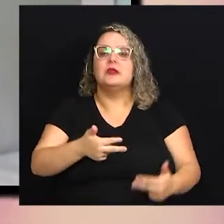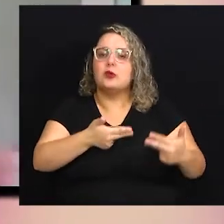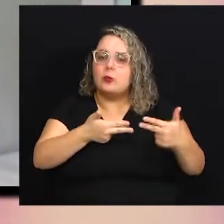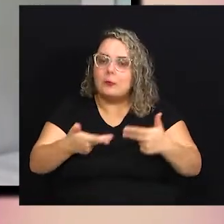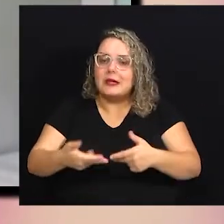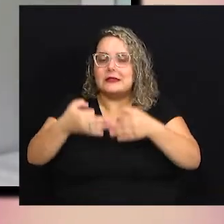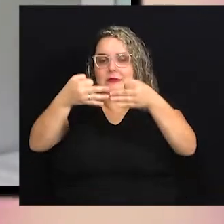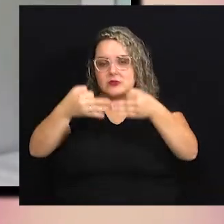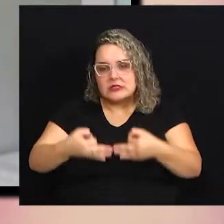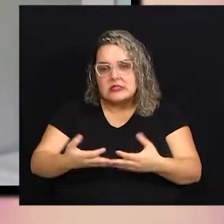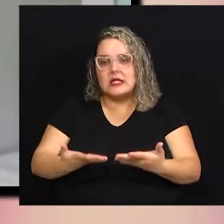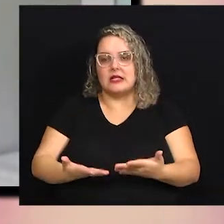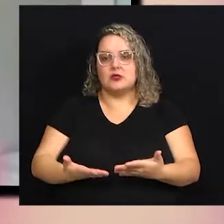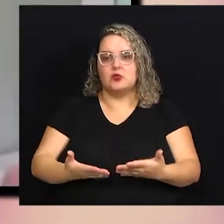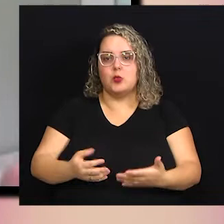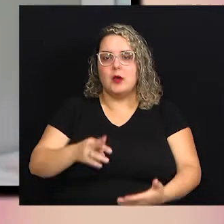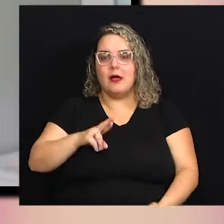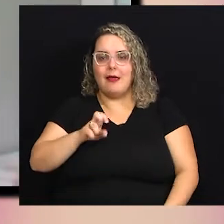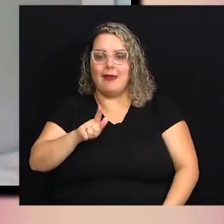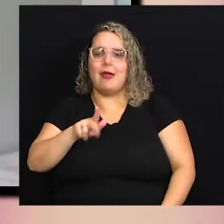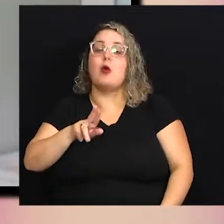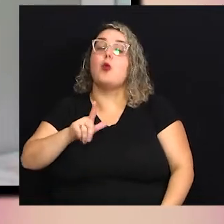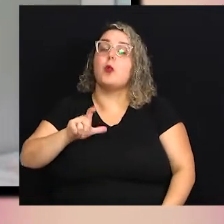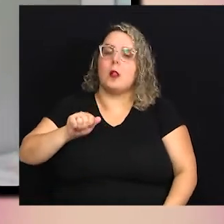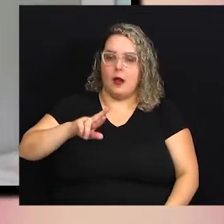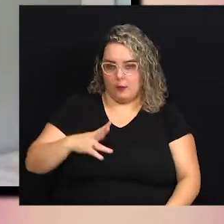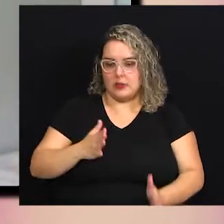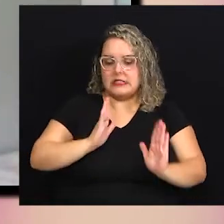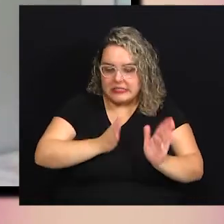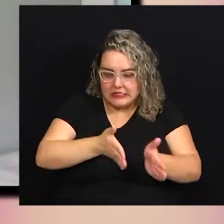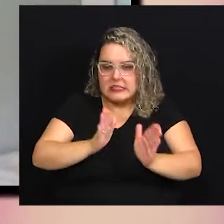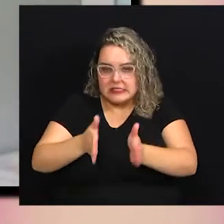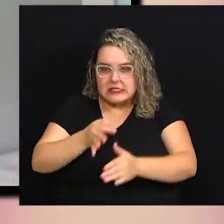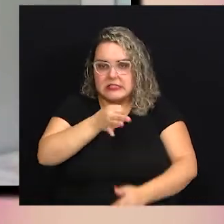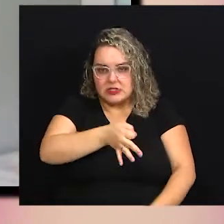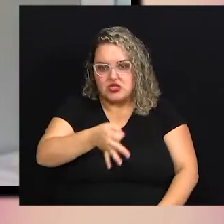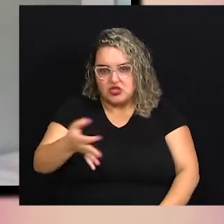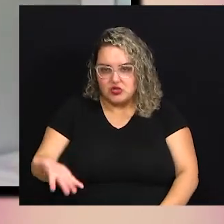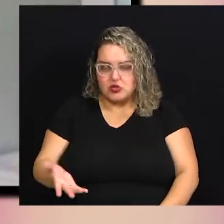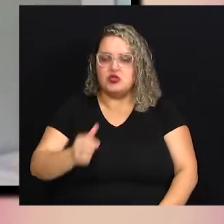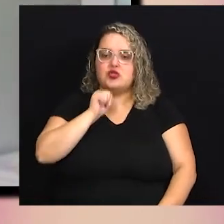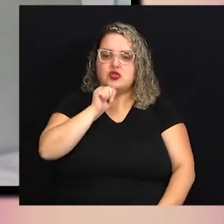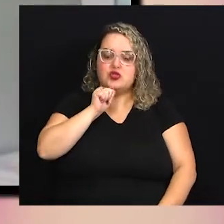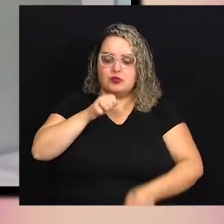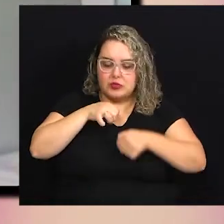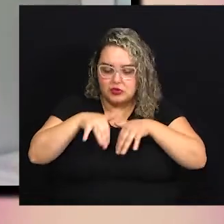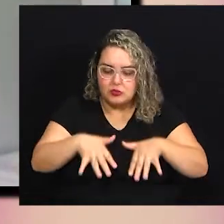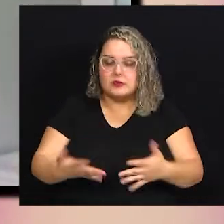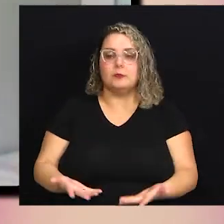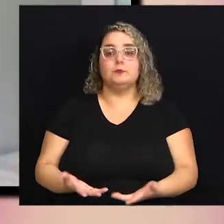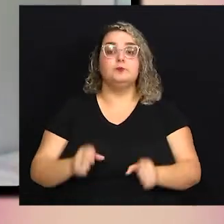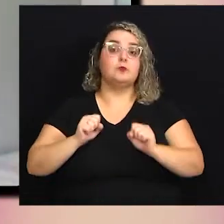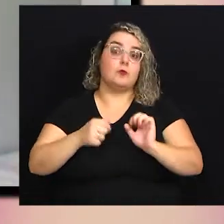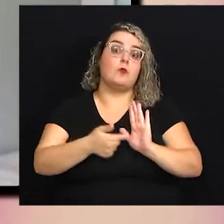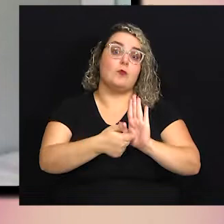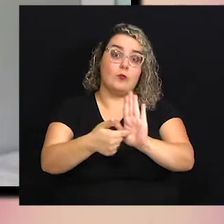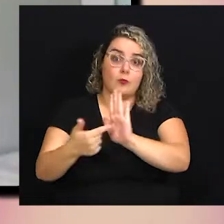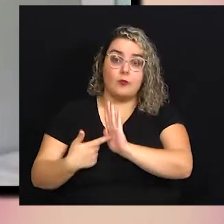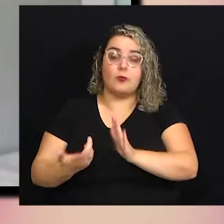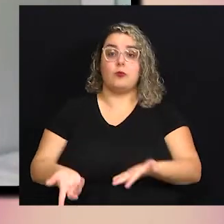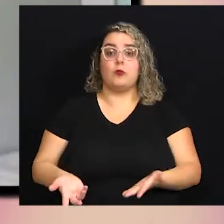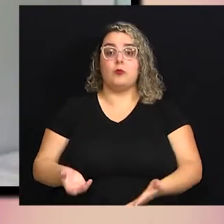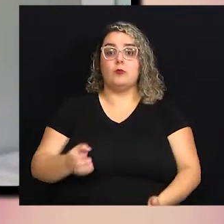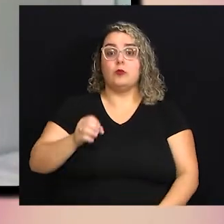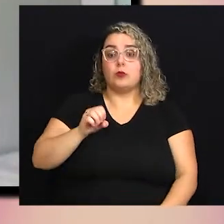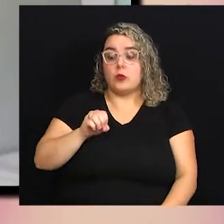aquele padrão regular de menstruação. E, por fim, podem apresentar também o